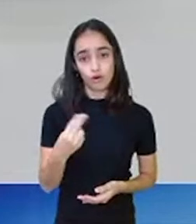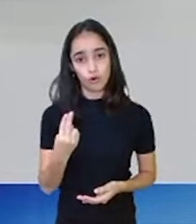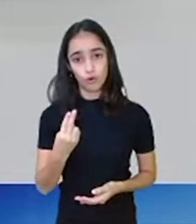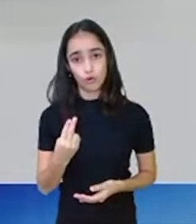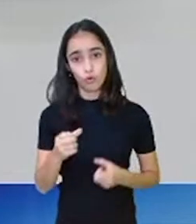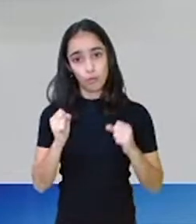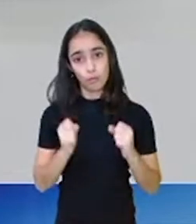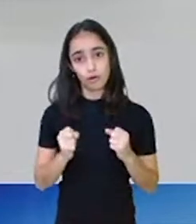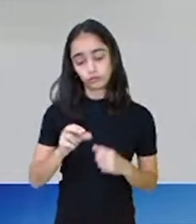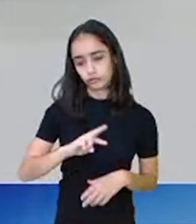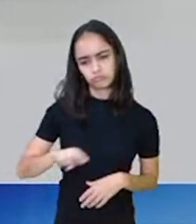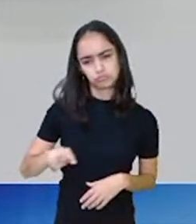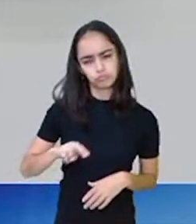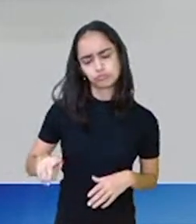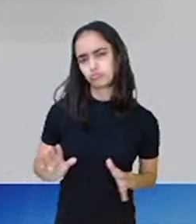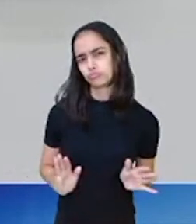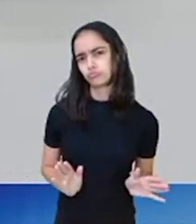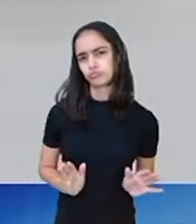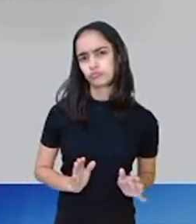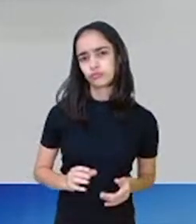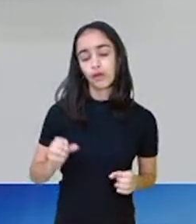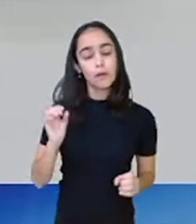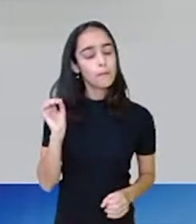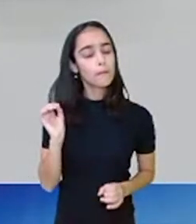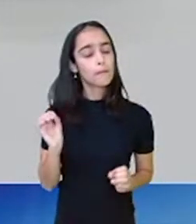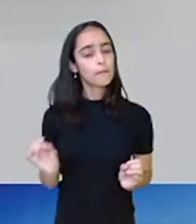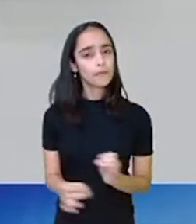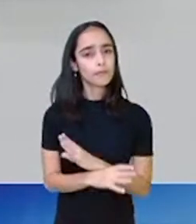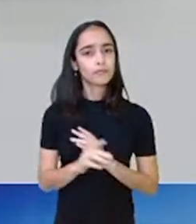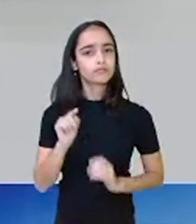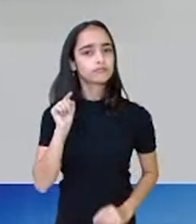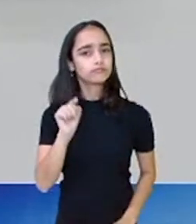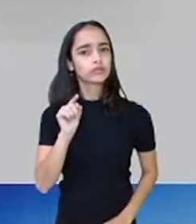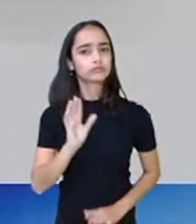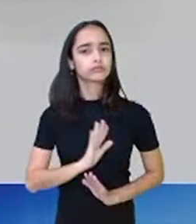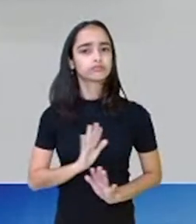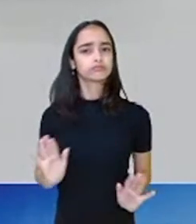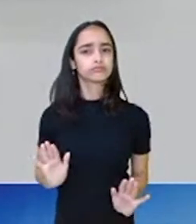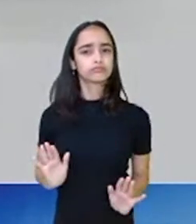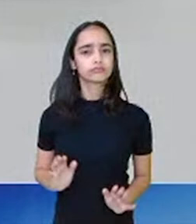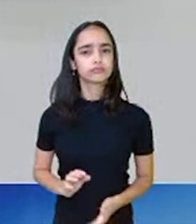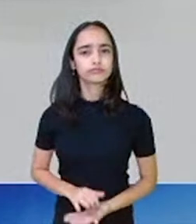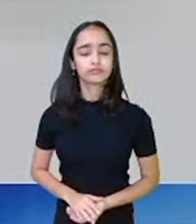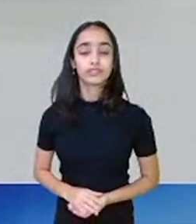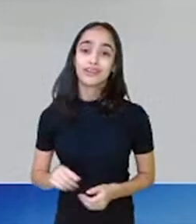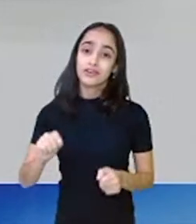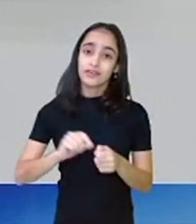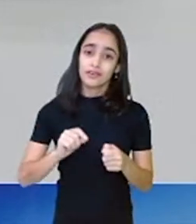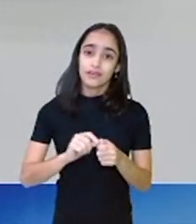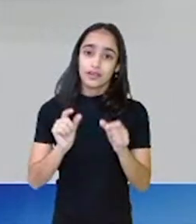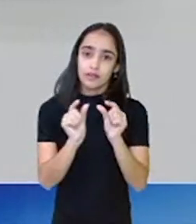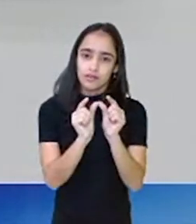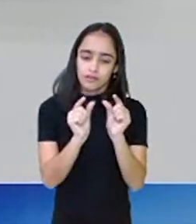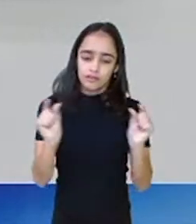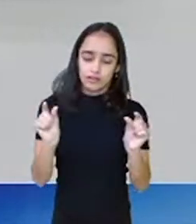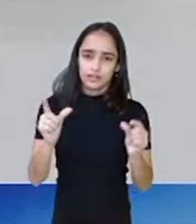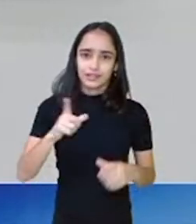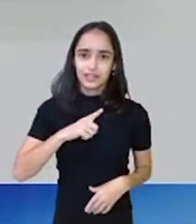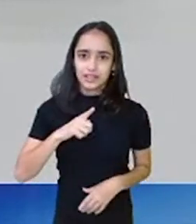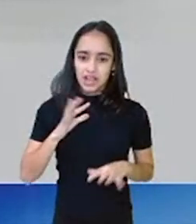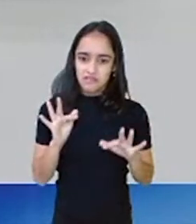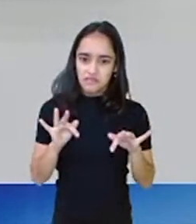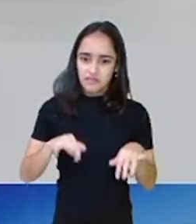que era negativo, e ponto. Ele fez aí uma afirmação, fez uma frase aí que já teve o seu fim, já teve o